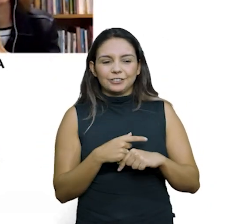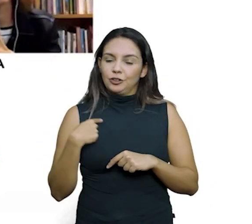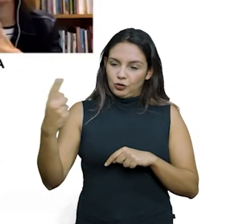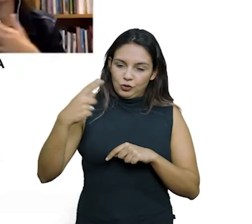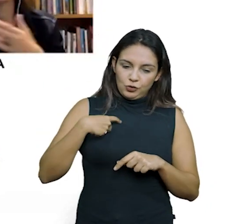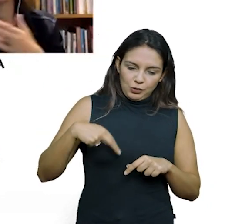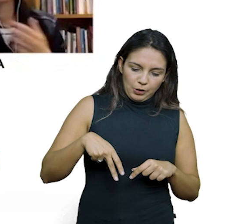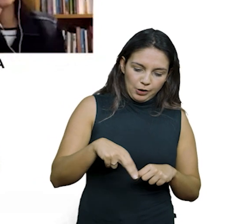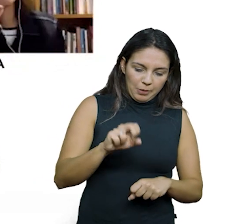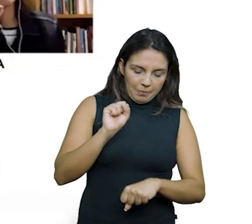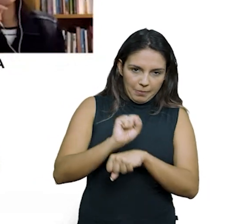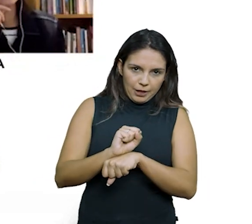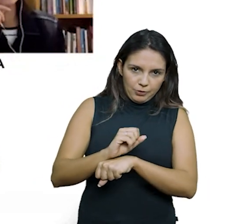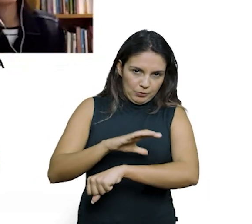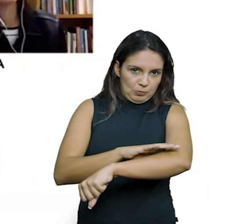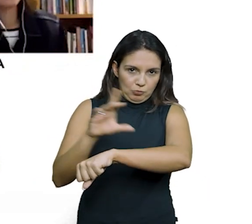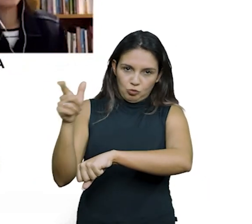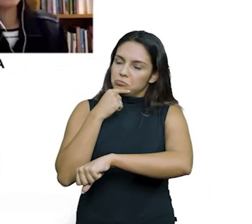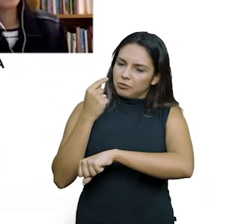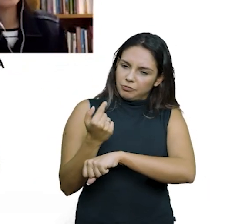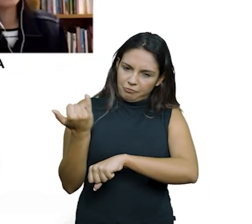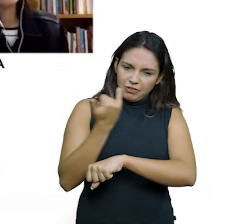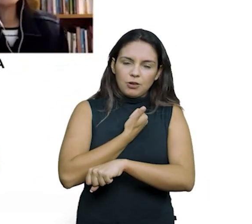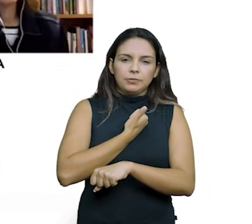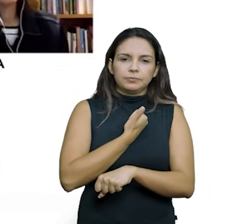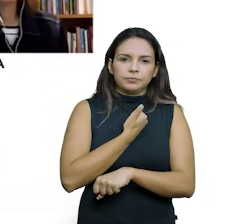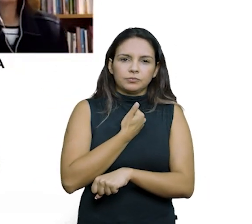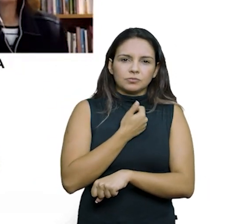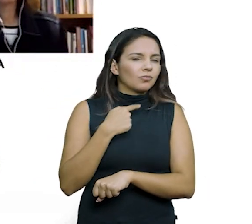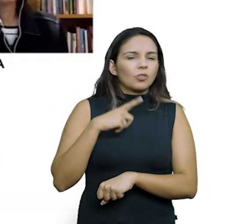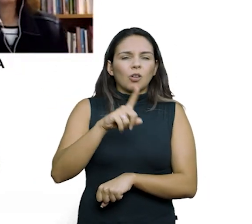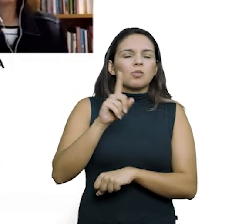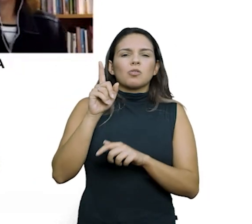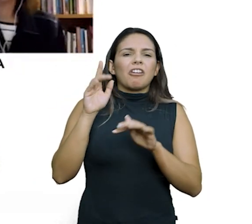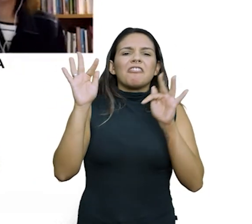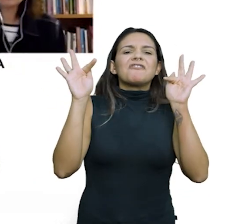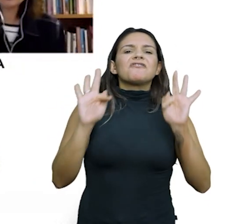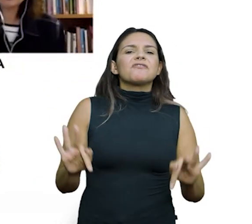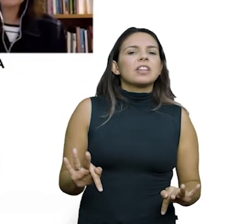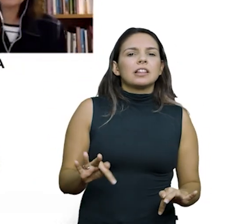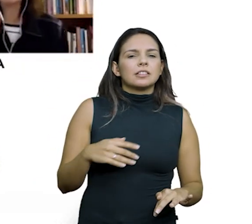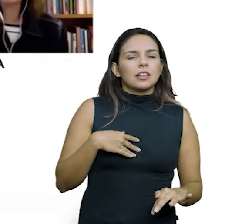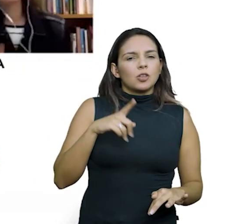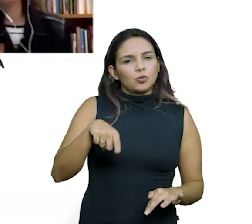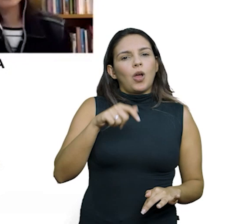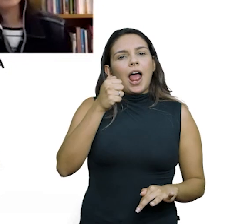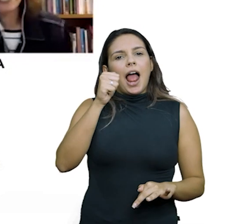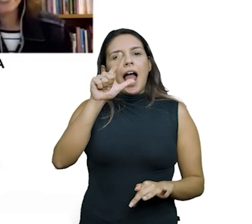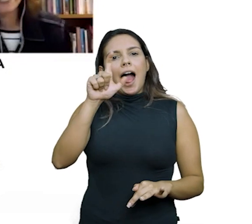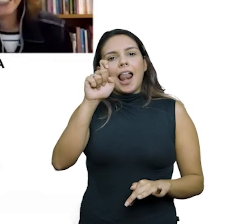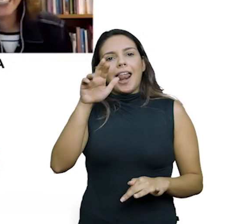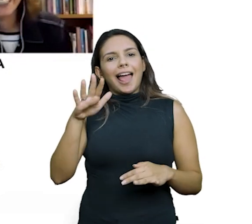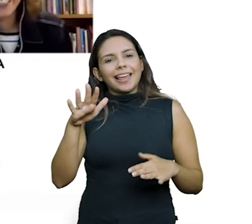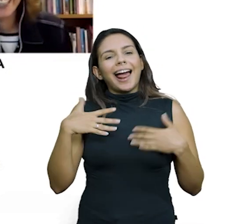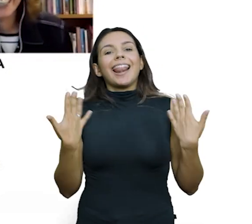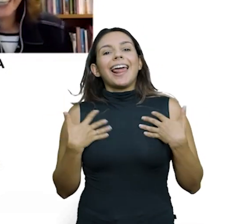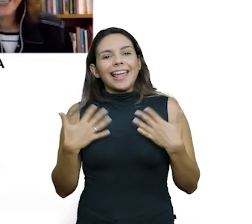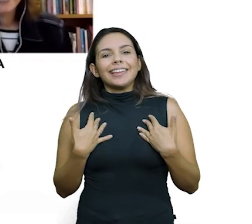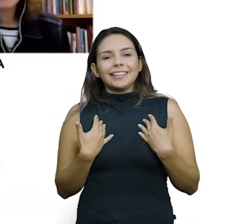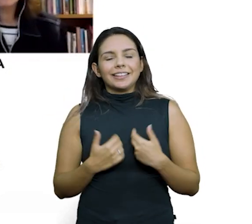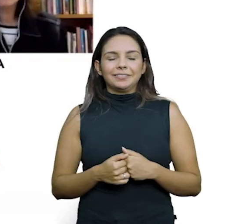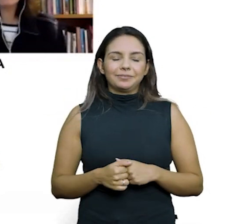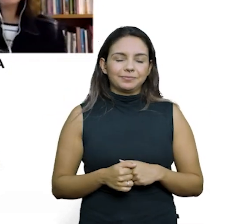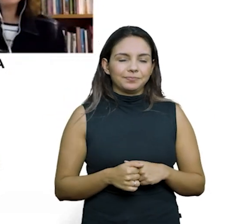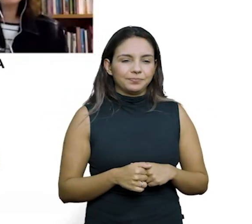falou, Leila, parou, segurou no meu braço, Leila, eu não sou feliz, mas eu sou alegre.